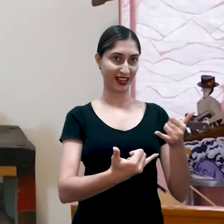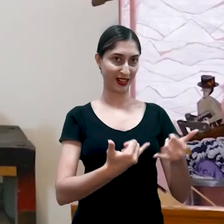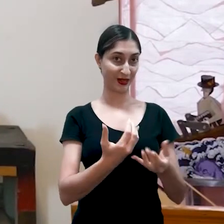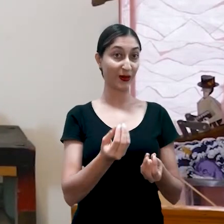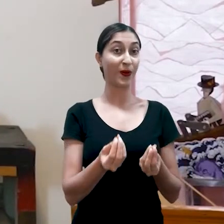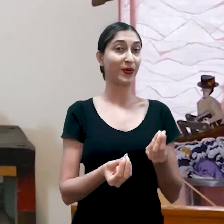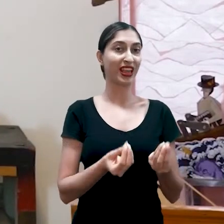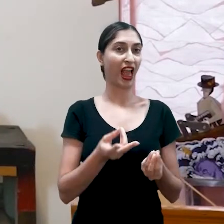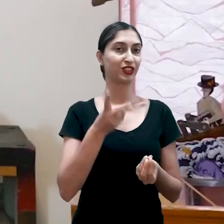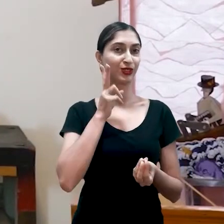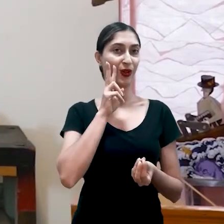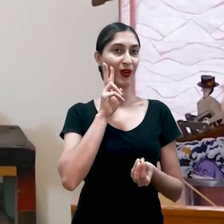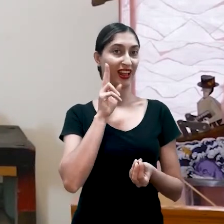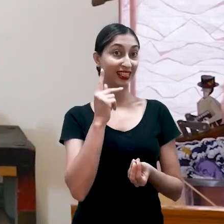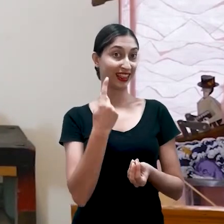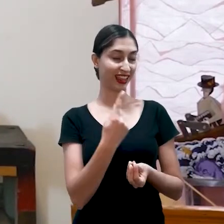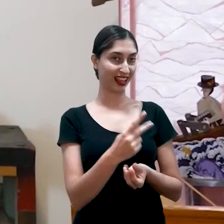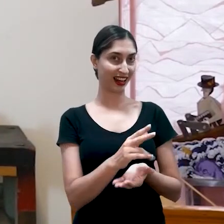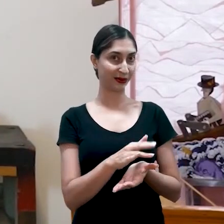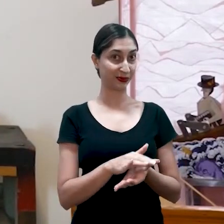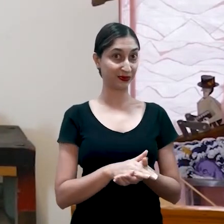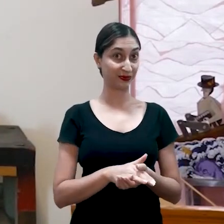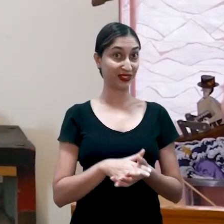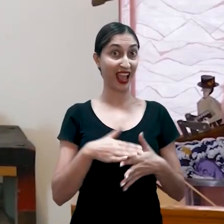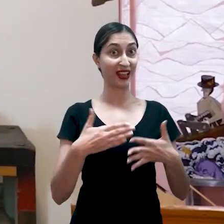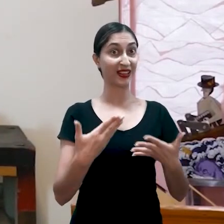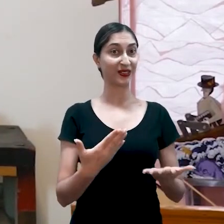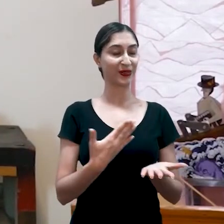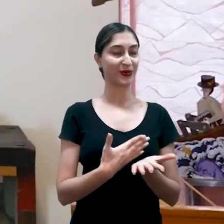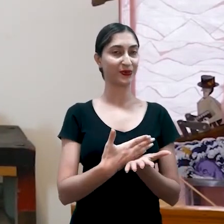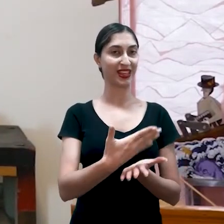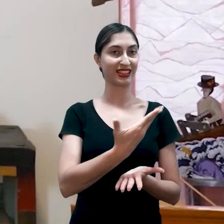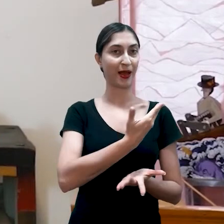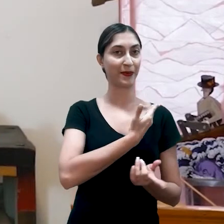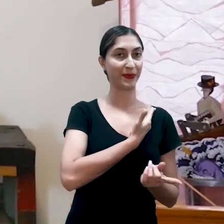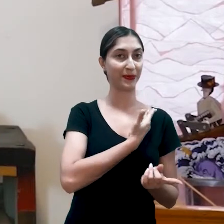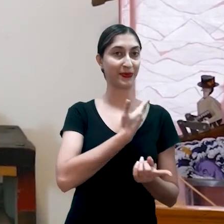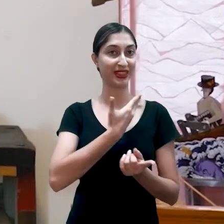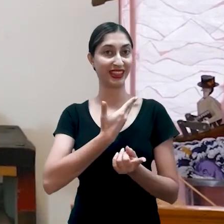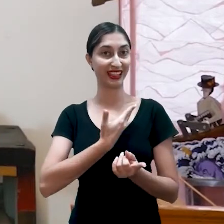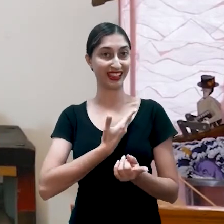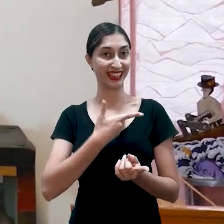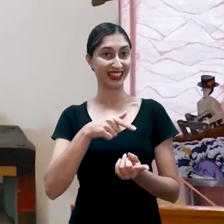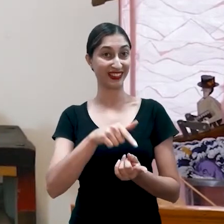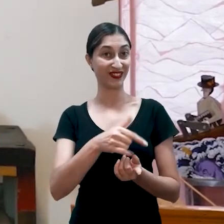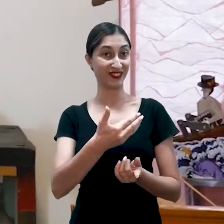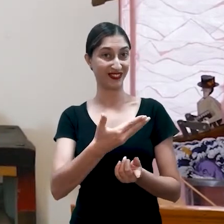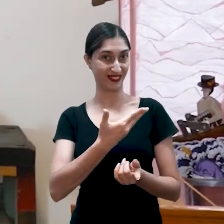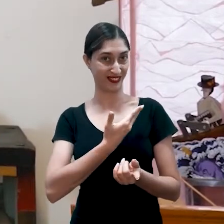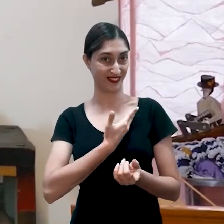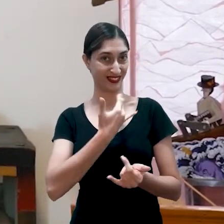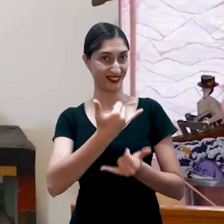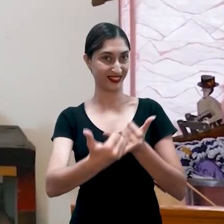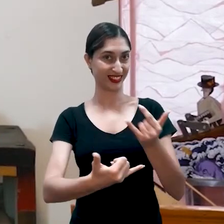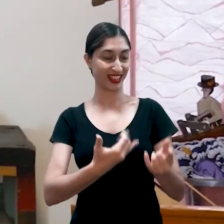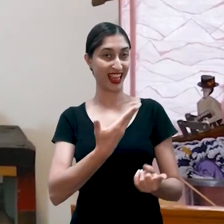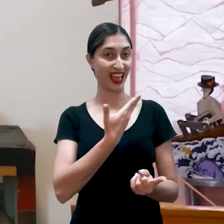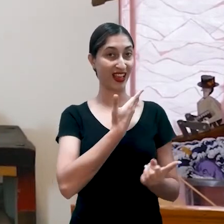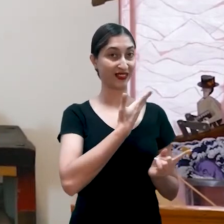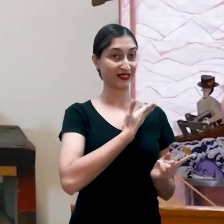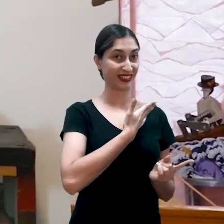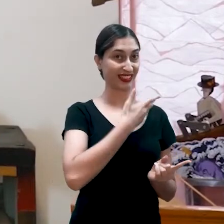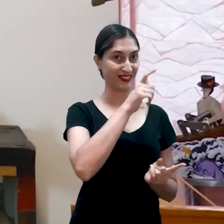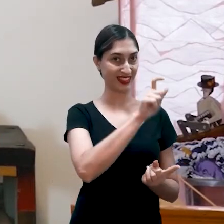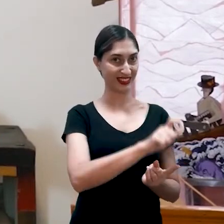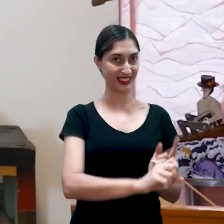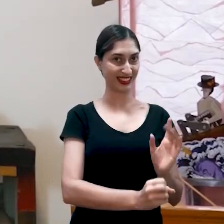o brinquedo. E começa a ser amiga das duas, do brinquedo e da